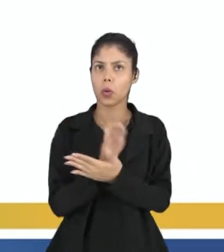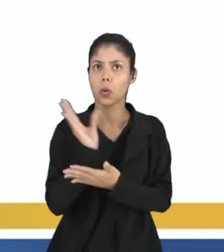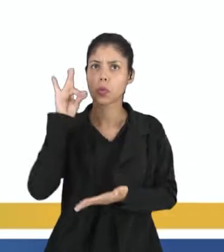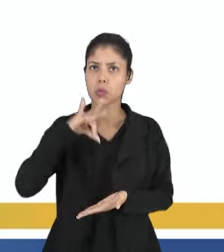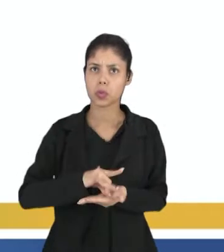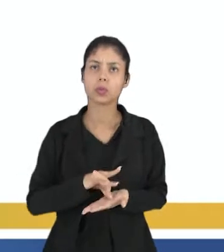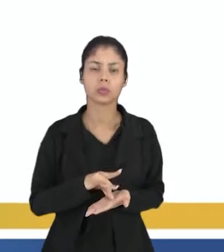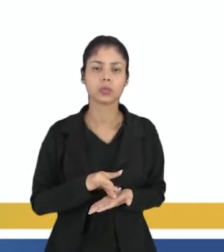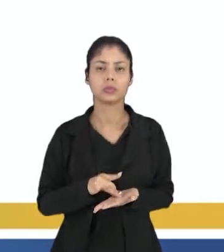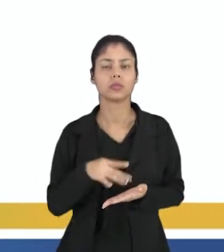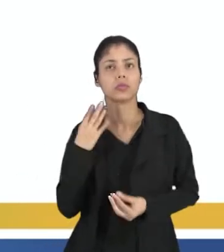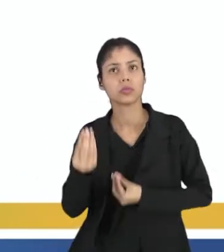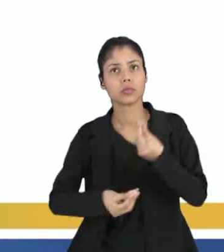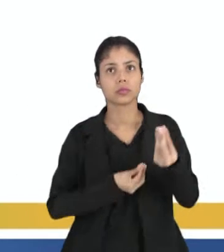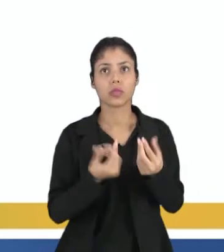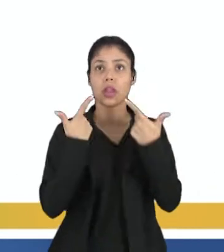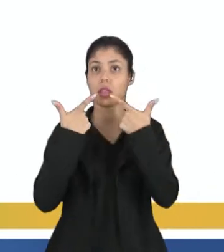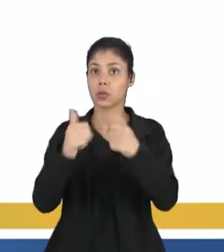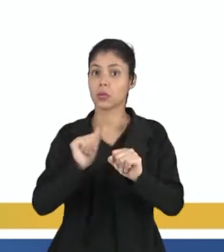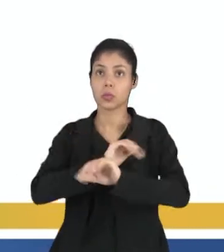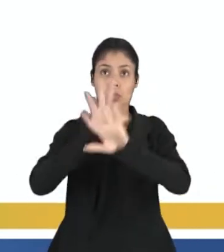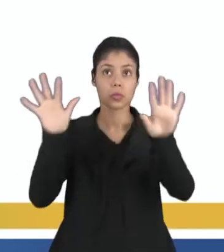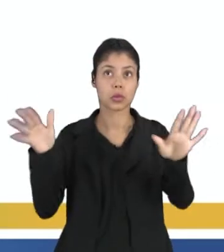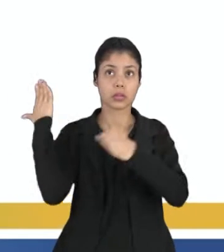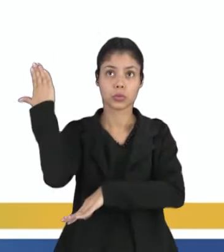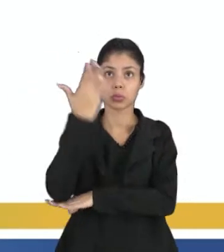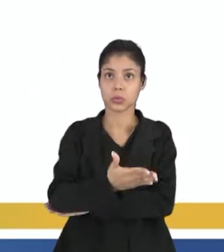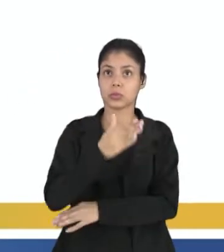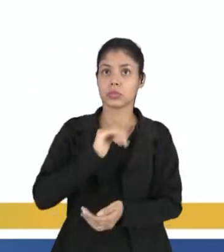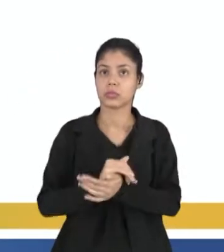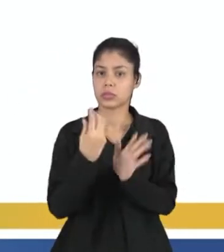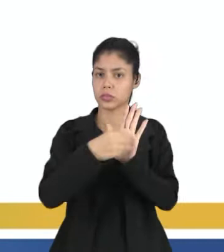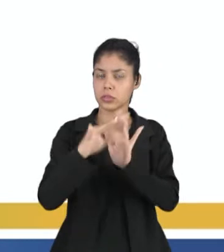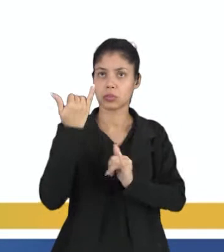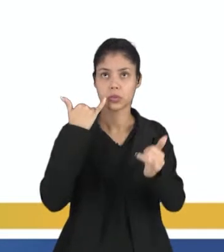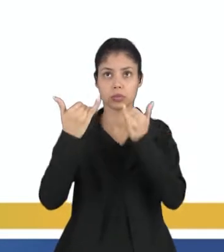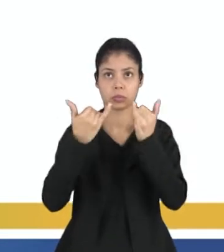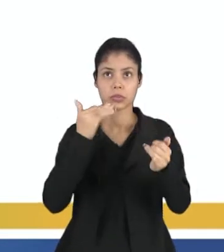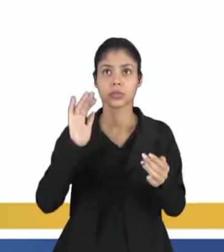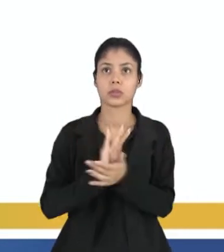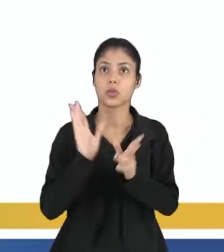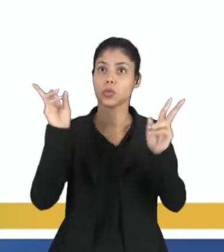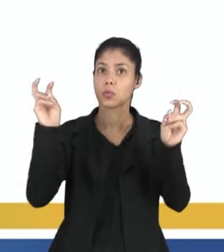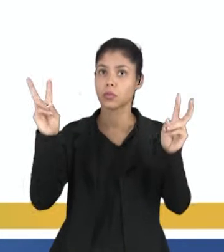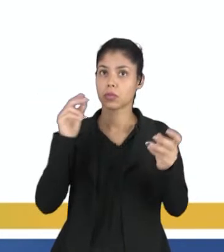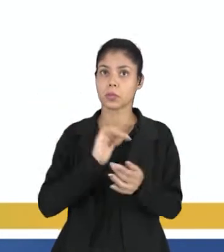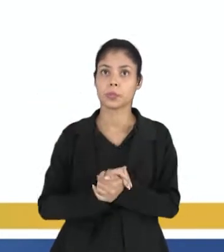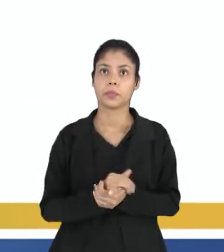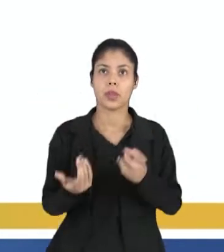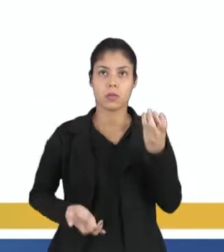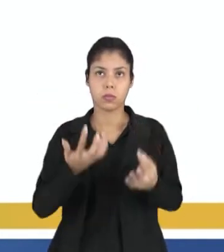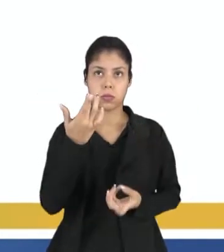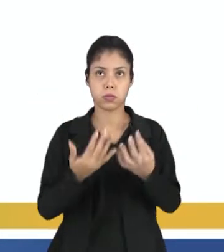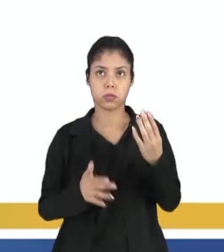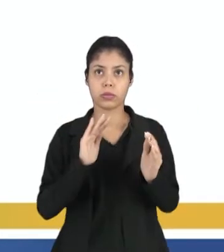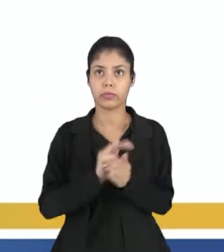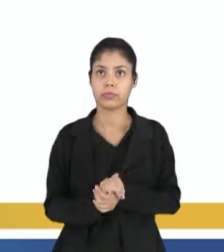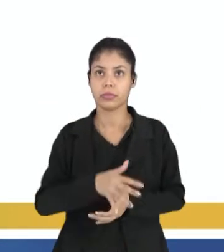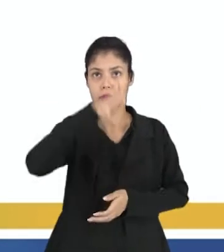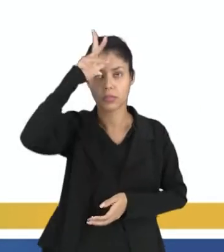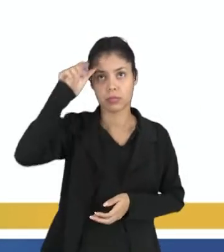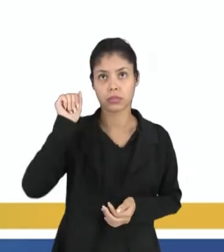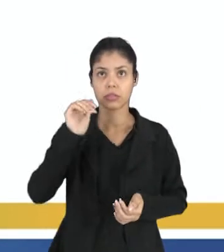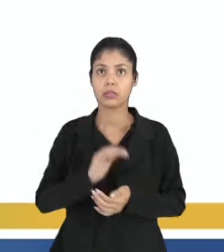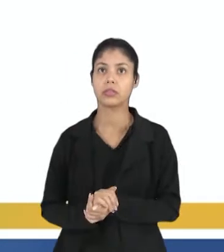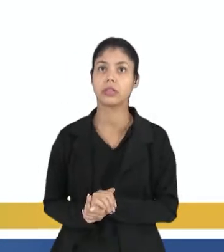real. Com uma linguagem clara e direta, ela transmite a informação sobre os riscos de queimadas na